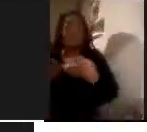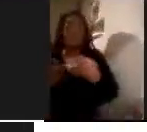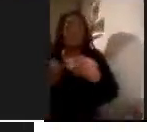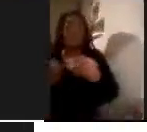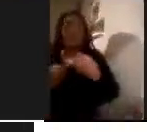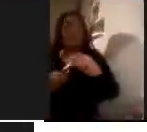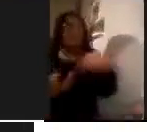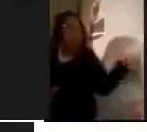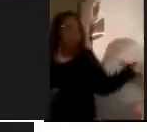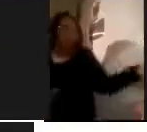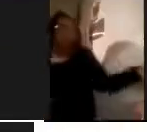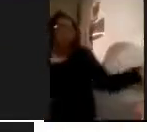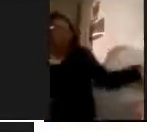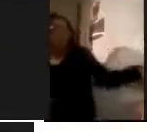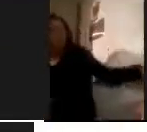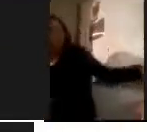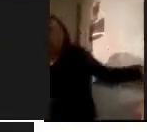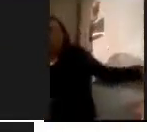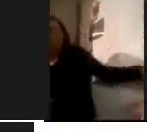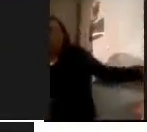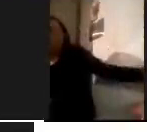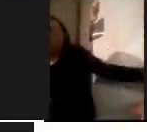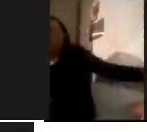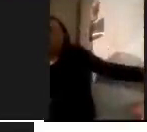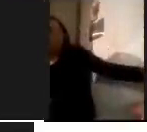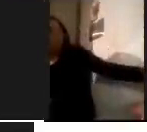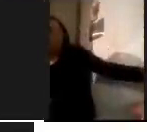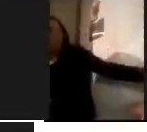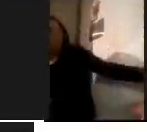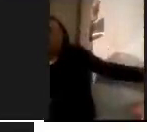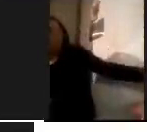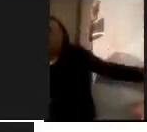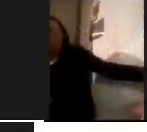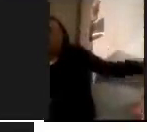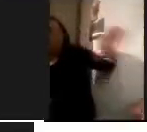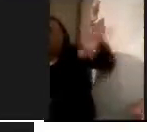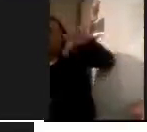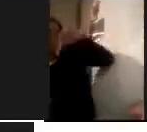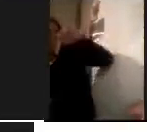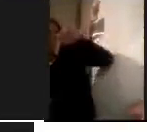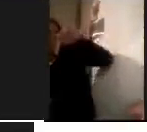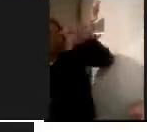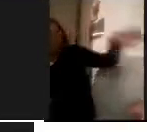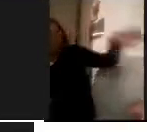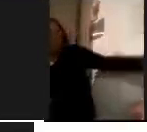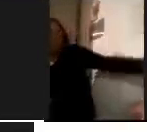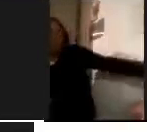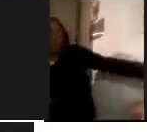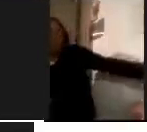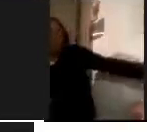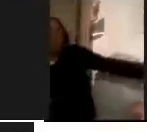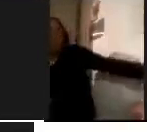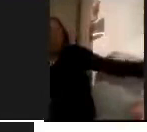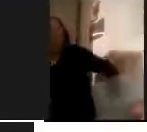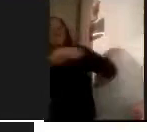Então, sempre que... No copinho, qual que é a vantagem do copinho? O céu da boca pode não desenvolver, mas a mandíbula